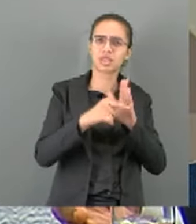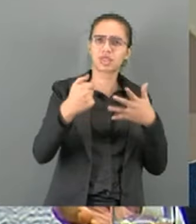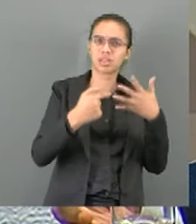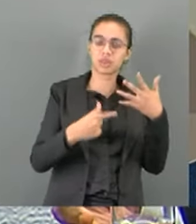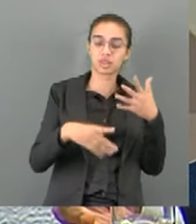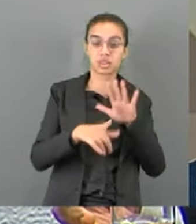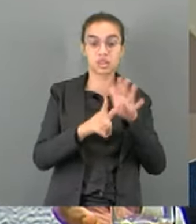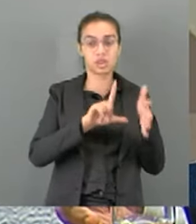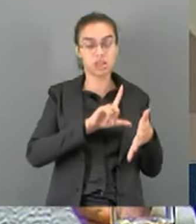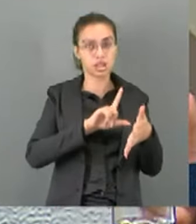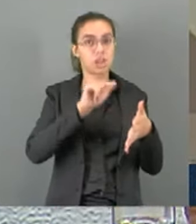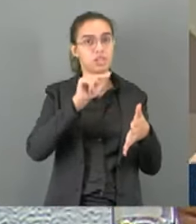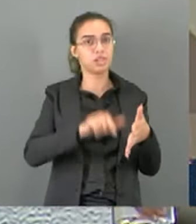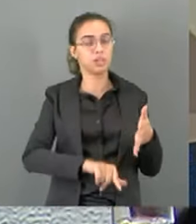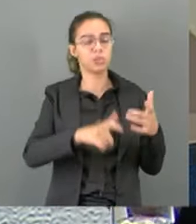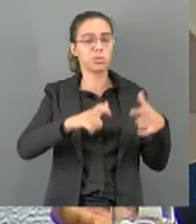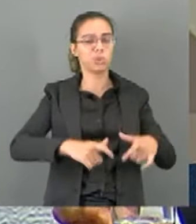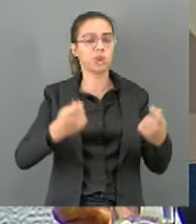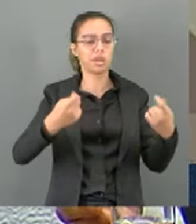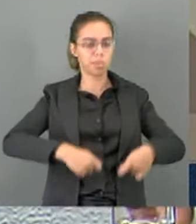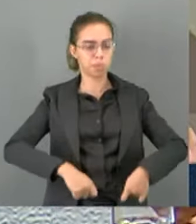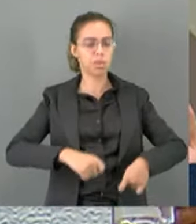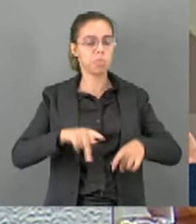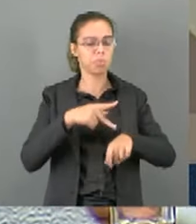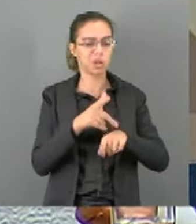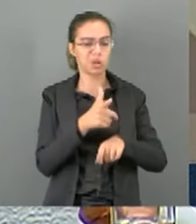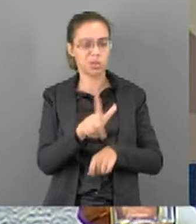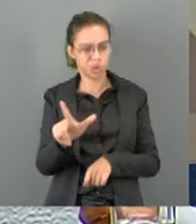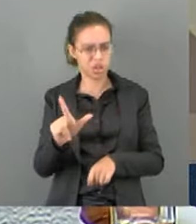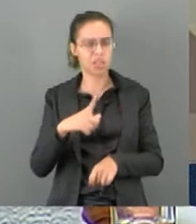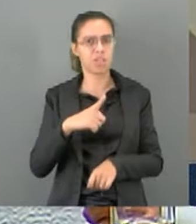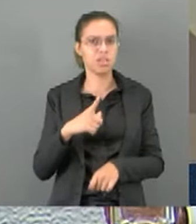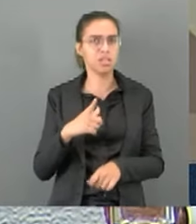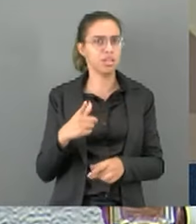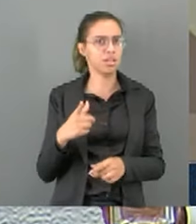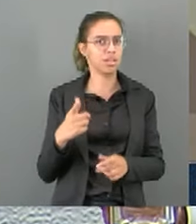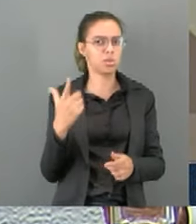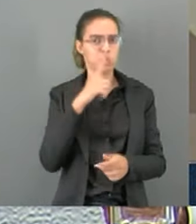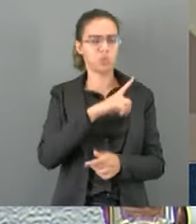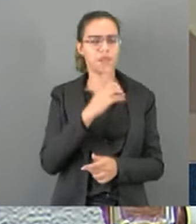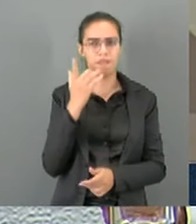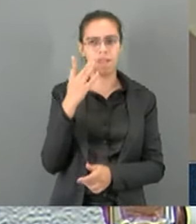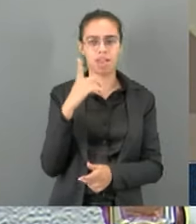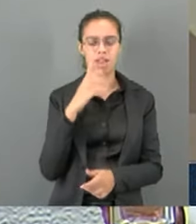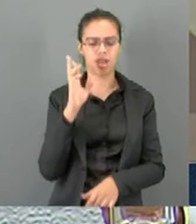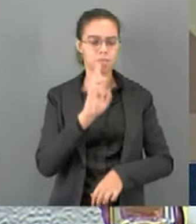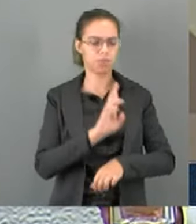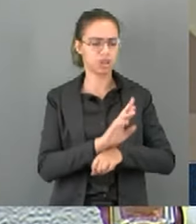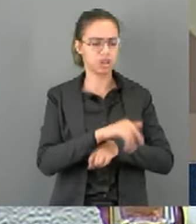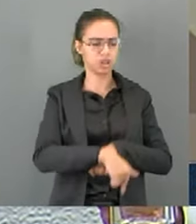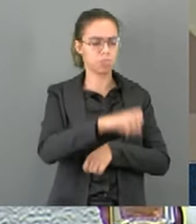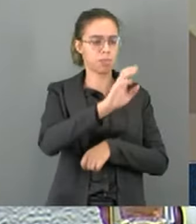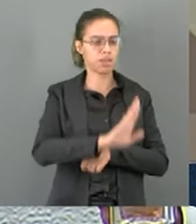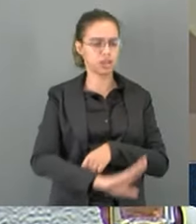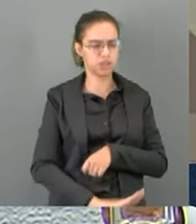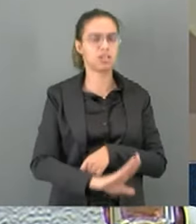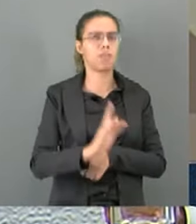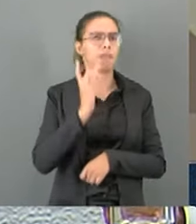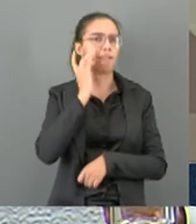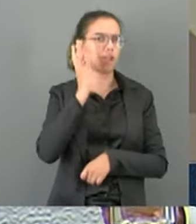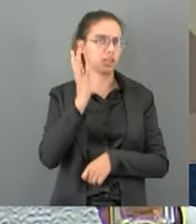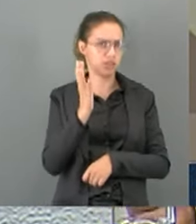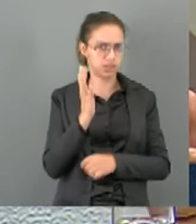todas sediadas no exterior. E isso tem nos facilitado, elas terem representantes aqui, né? Tem facilitado bastante